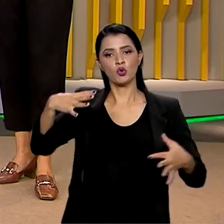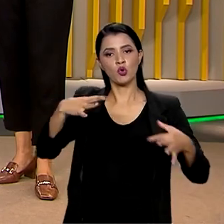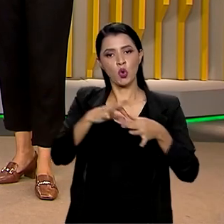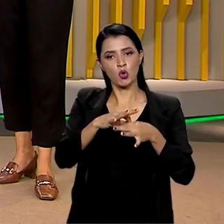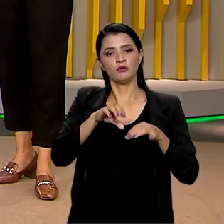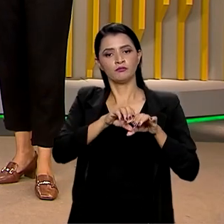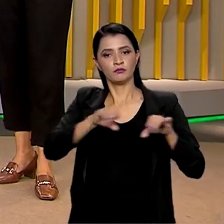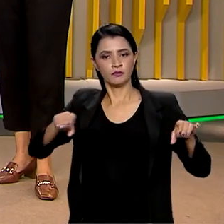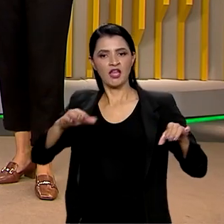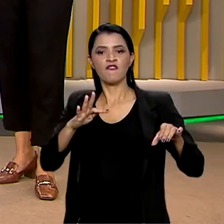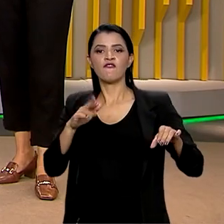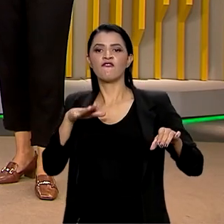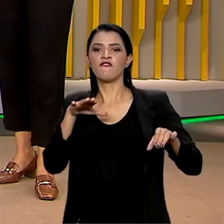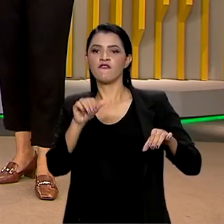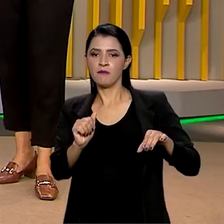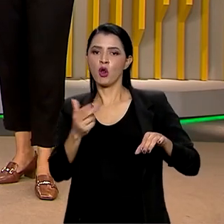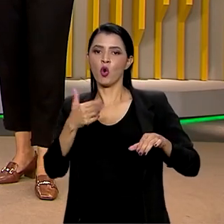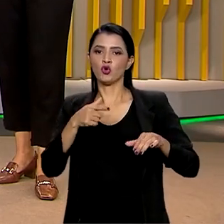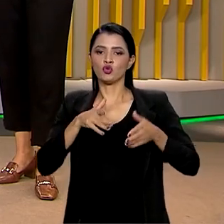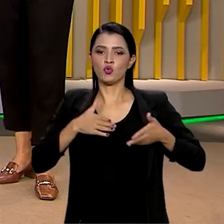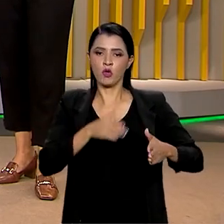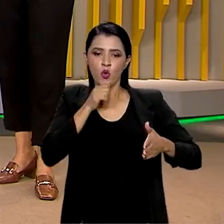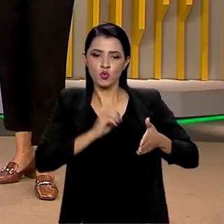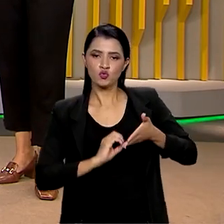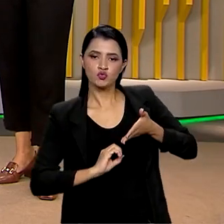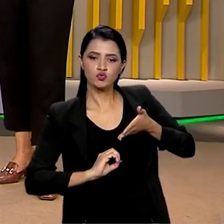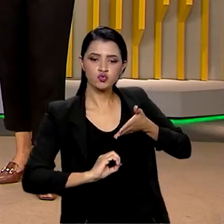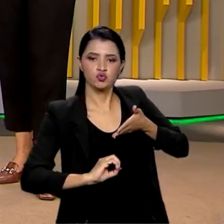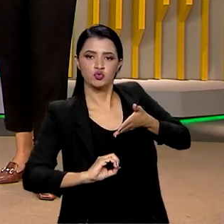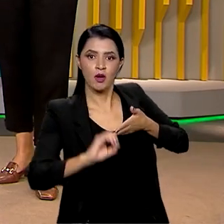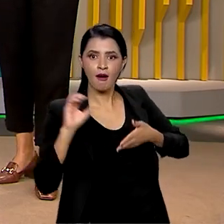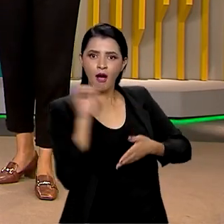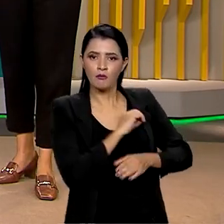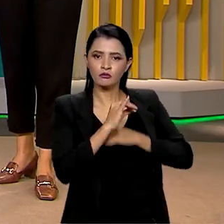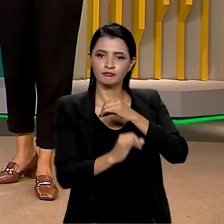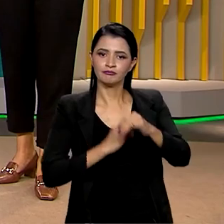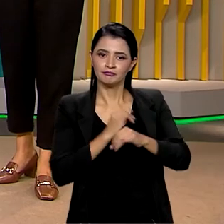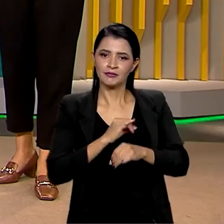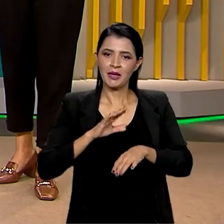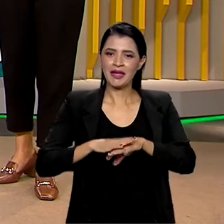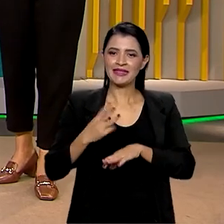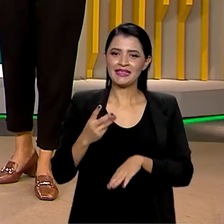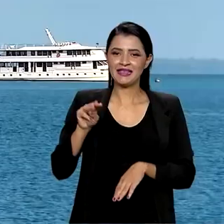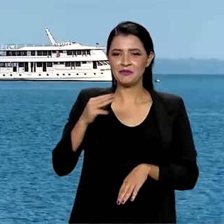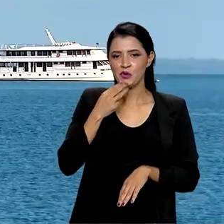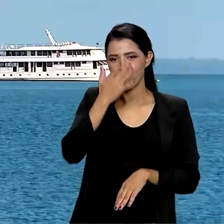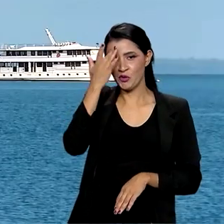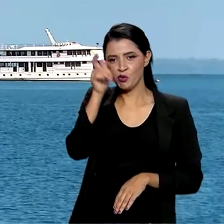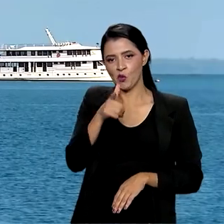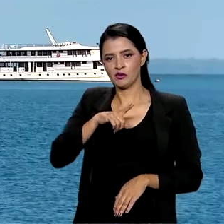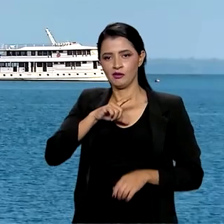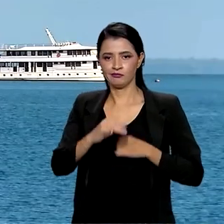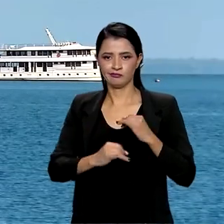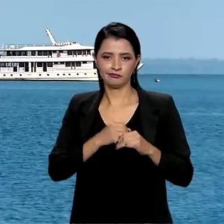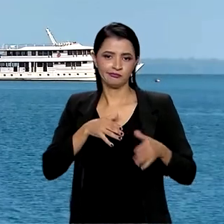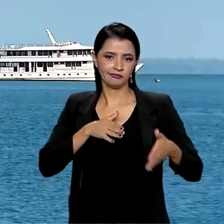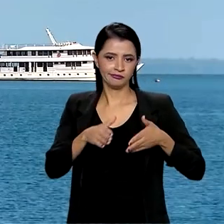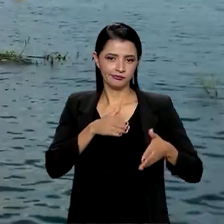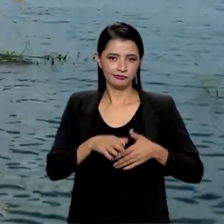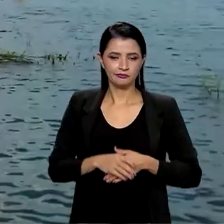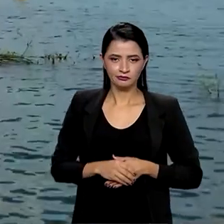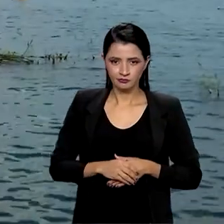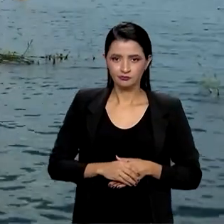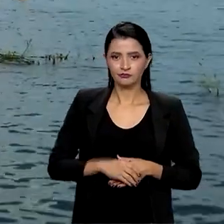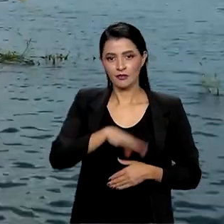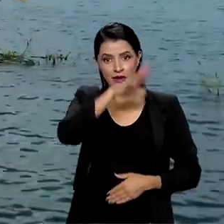de fibra ótica submersos, que vão levar internet rápida a 3 milhões de pessoas. Do Amazonas